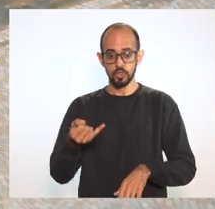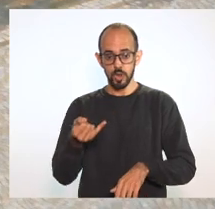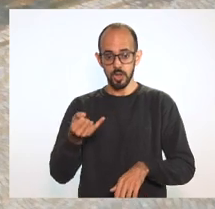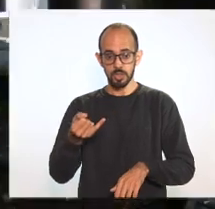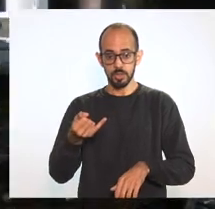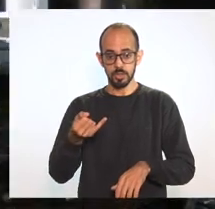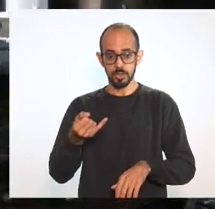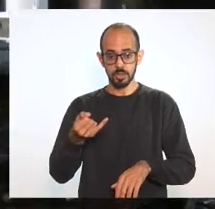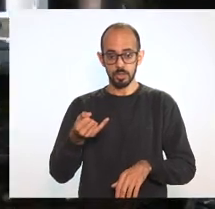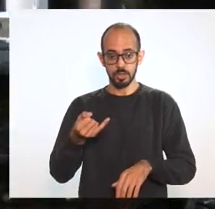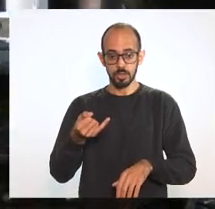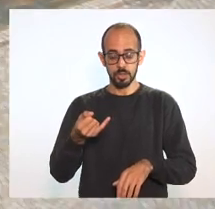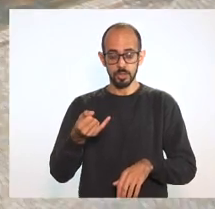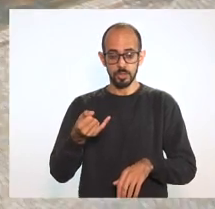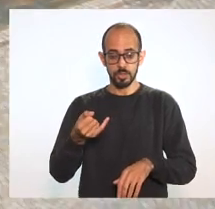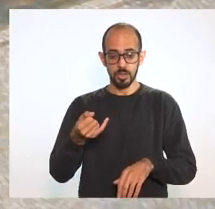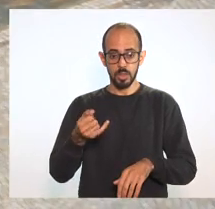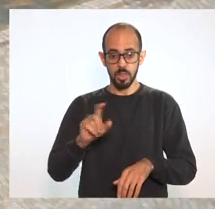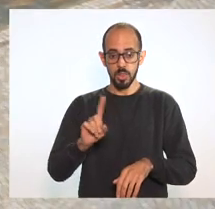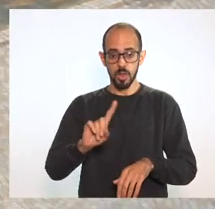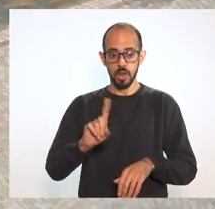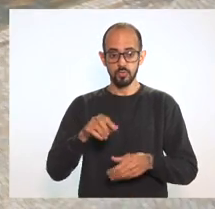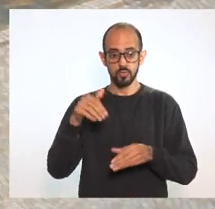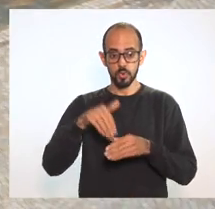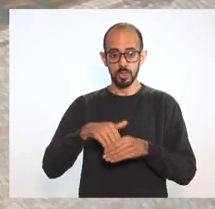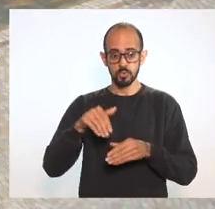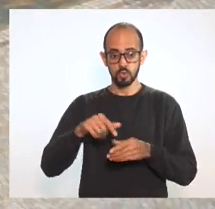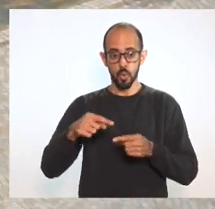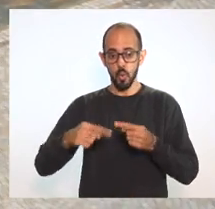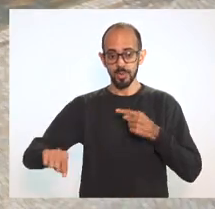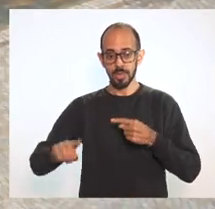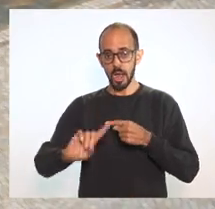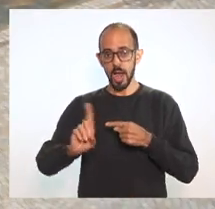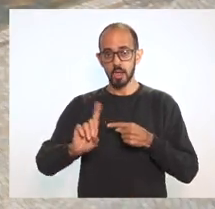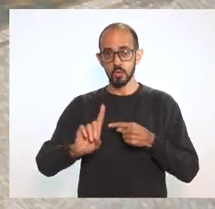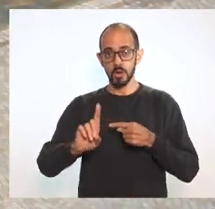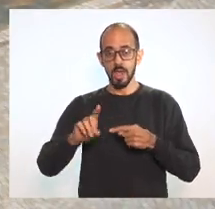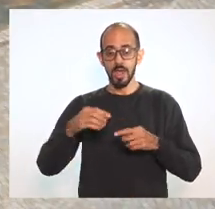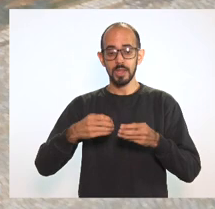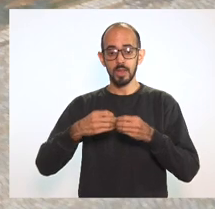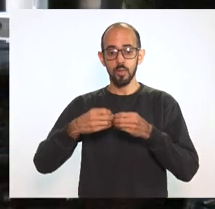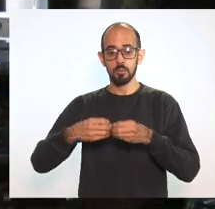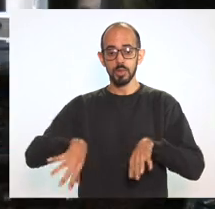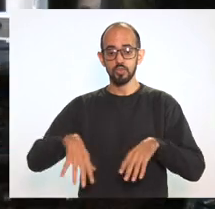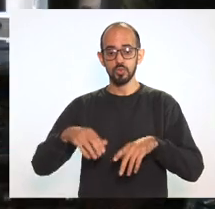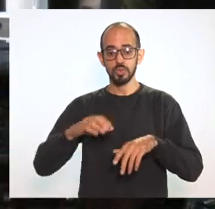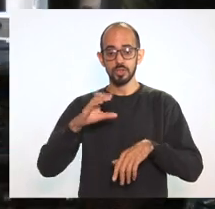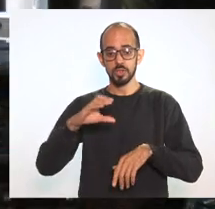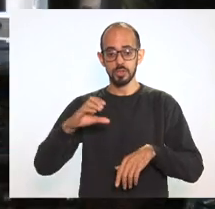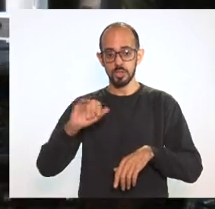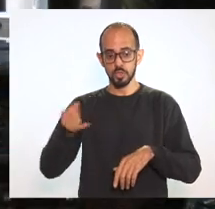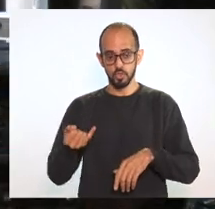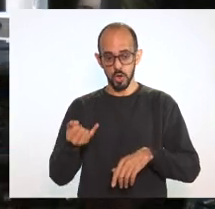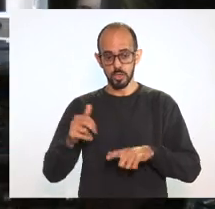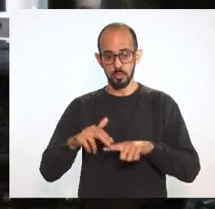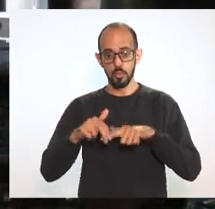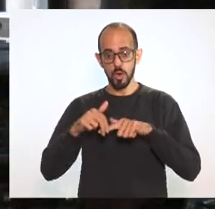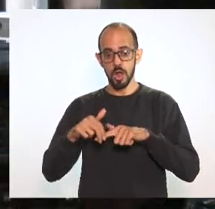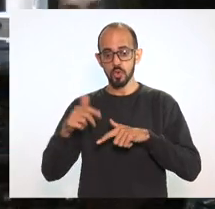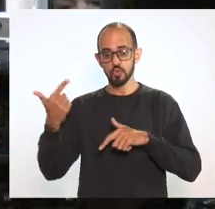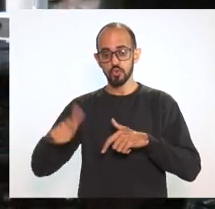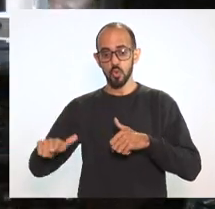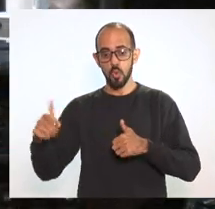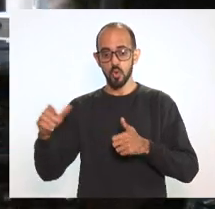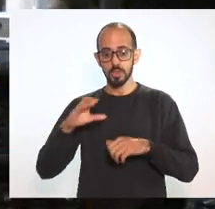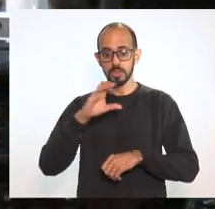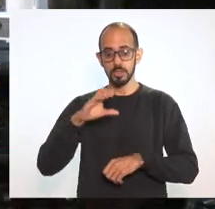É verdade. Nós não votamos contrário à emenda 2. Ela está prejudicada porque já havia uma outra emenda. Foi substitutivo. Foi